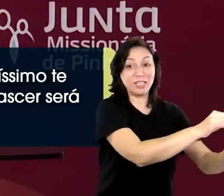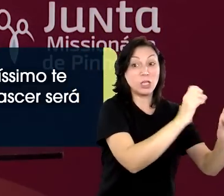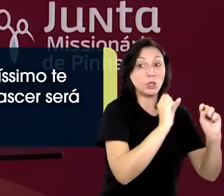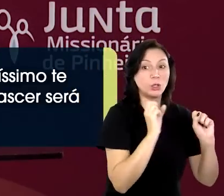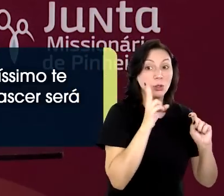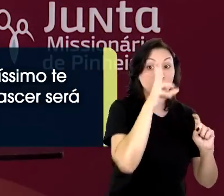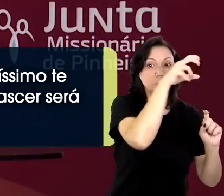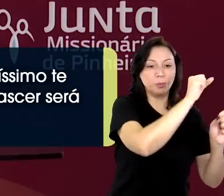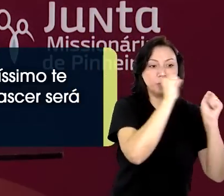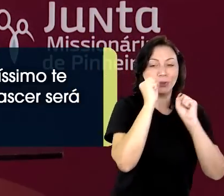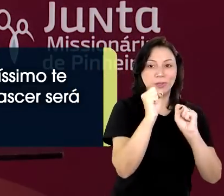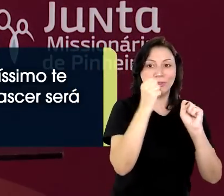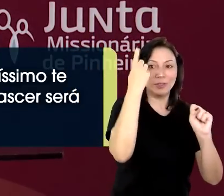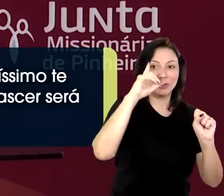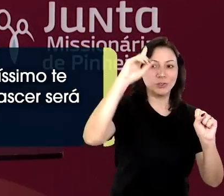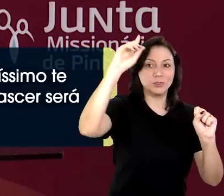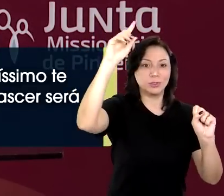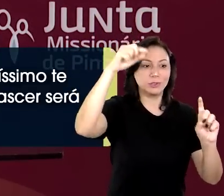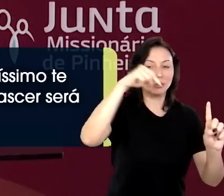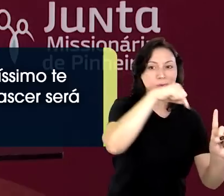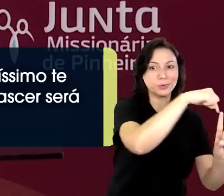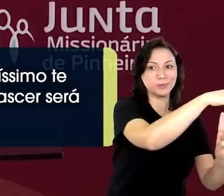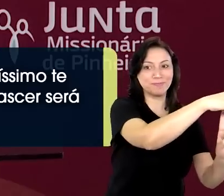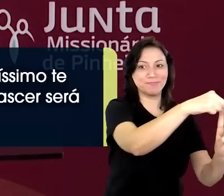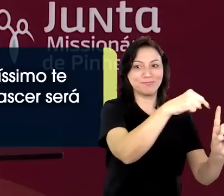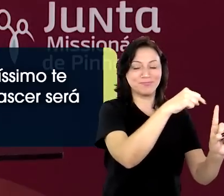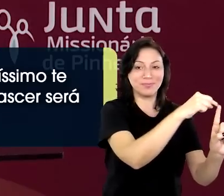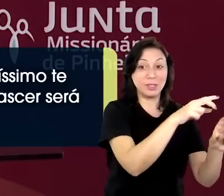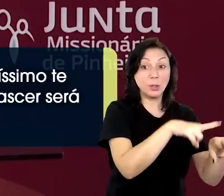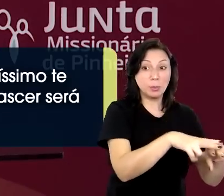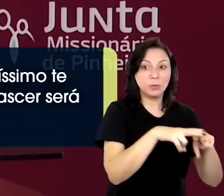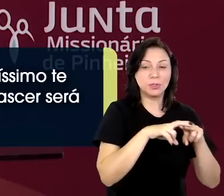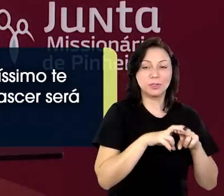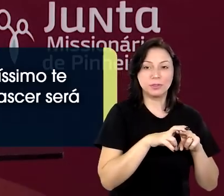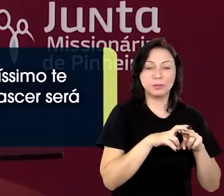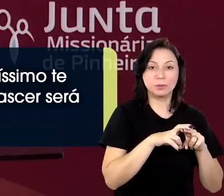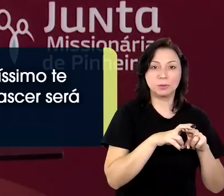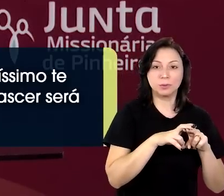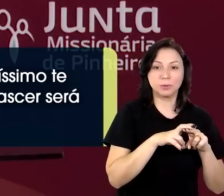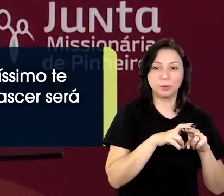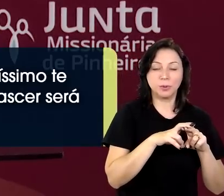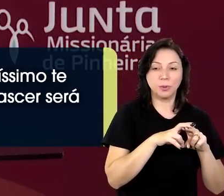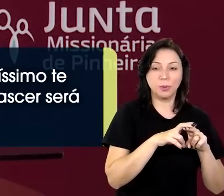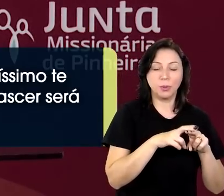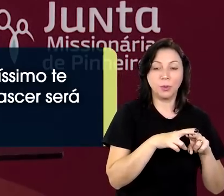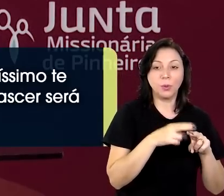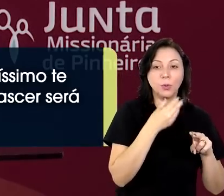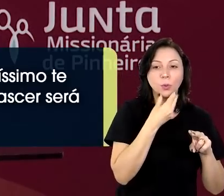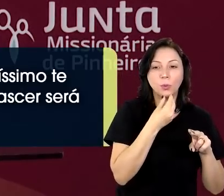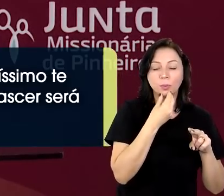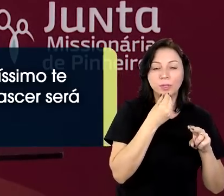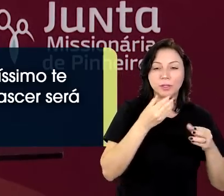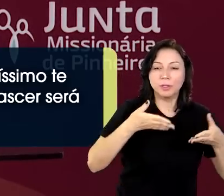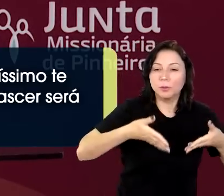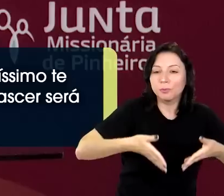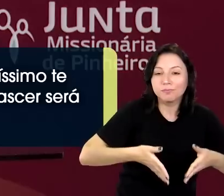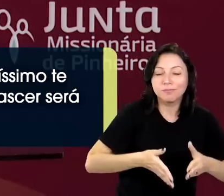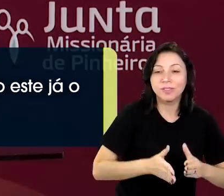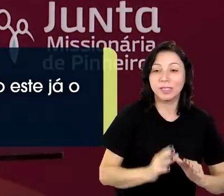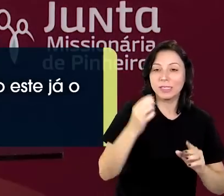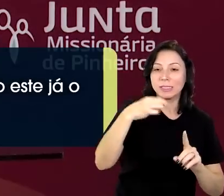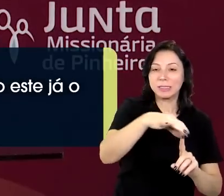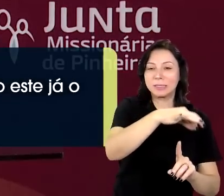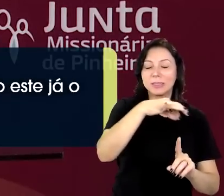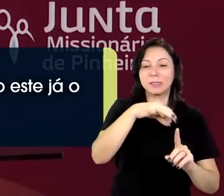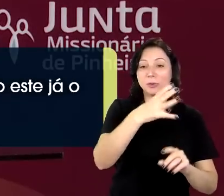te envolverá com a sua sombra. Por isso também o ente santo que há de nascer será chamado Filho de